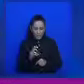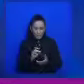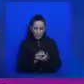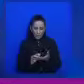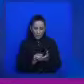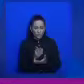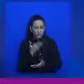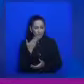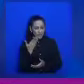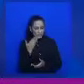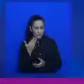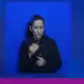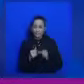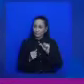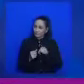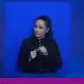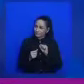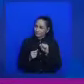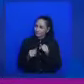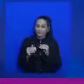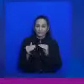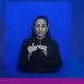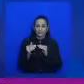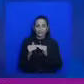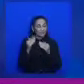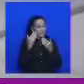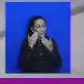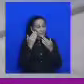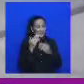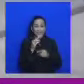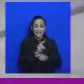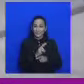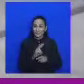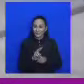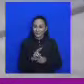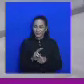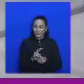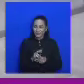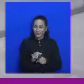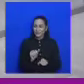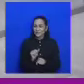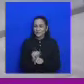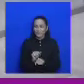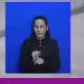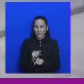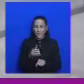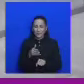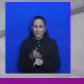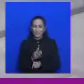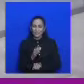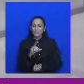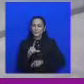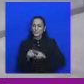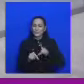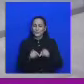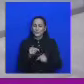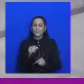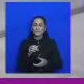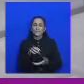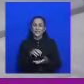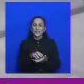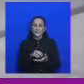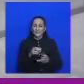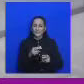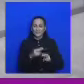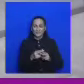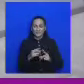da Loto Fácil? Sim, confirmo. Sim, confirmo. Muito obrigado, senhoras auditoras. Vamos aguardar a validação do sorteio através